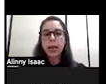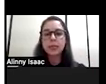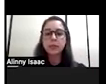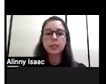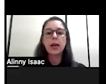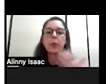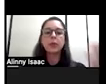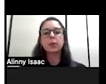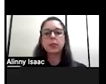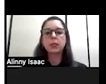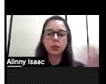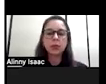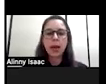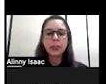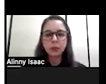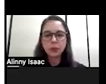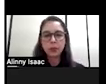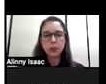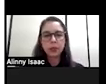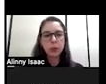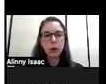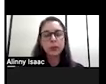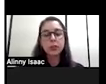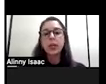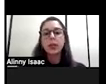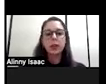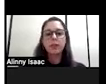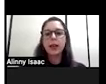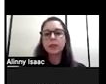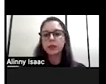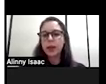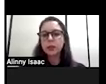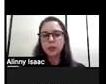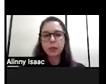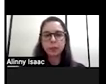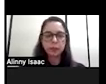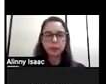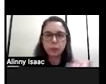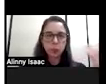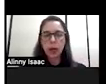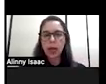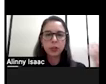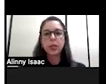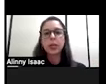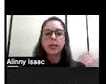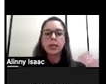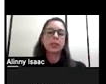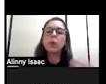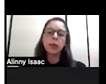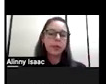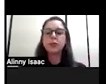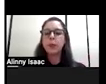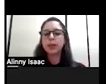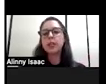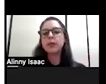para eles, e eles fizeram, portanto, essa dosagem dos endocannabinoides, foram avaliados diversos, né, moléculas que